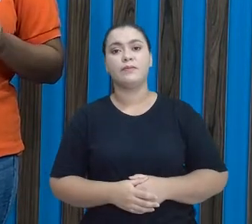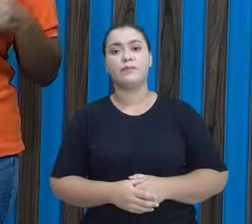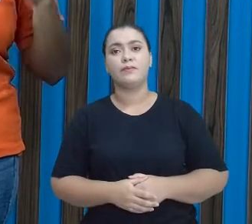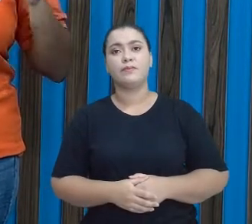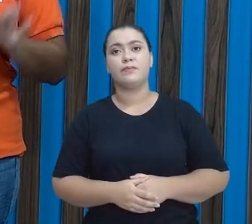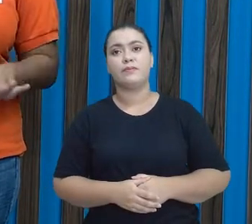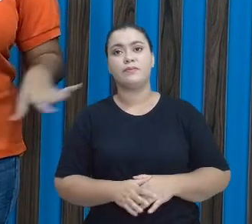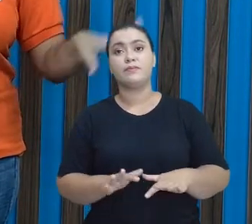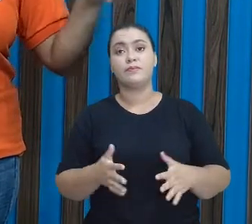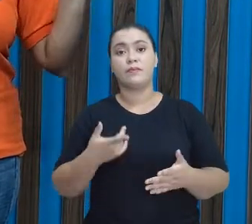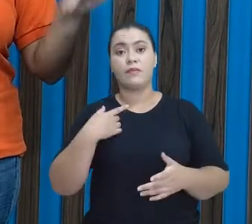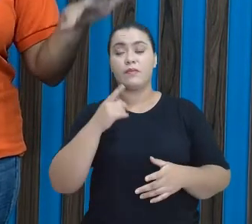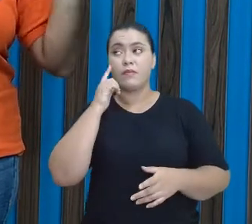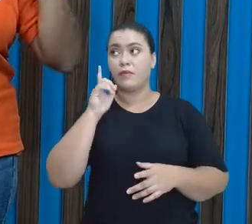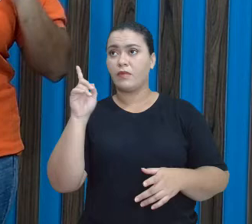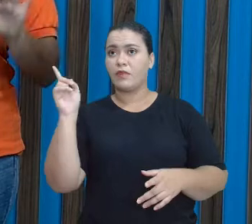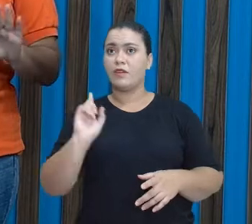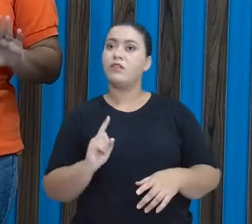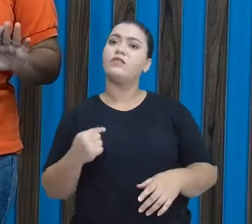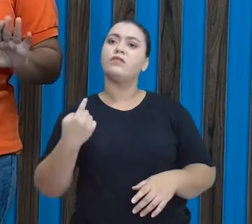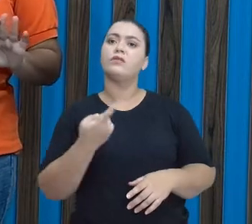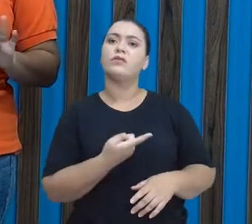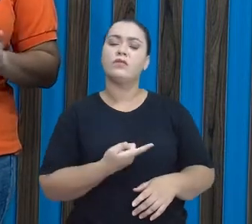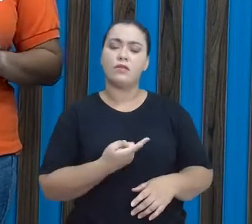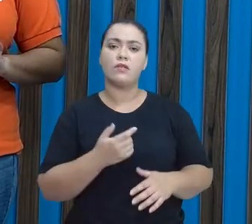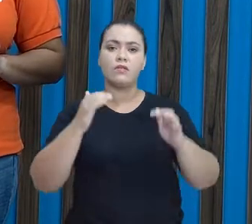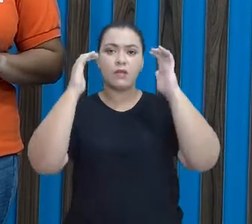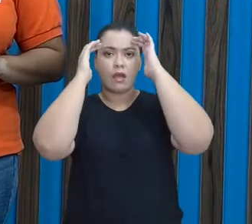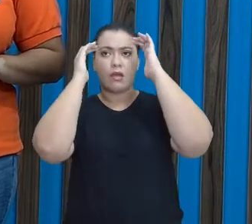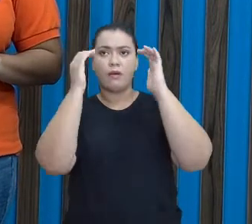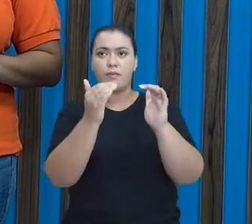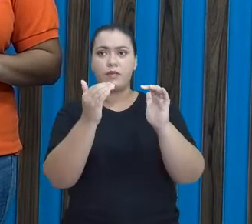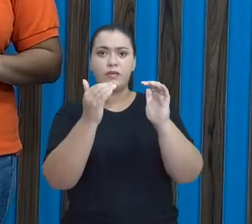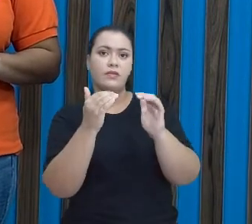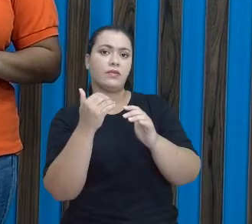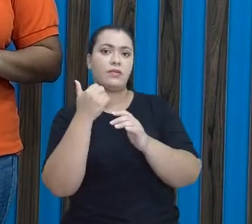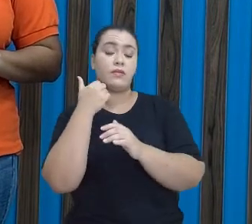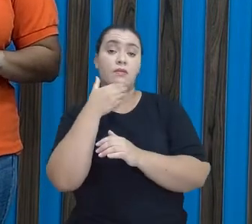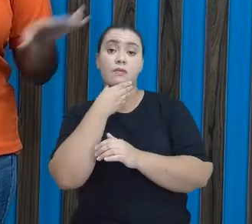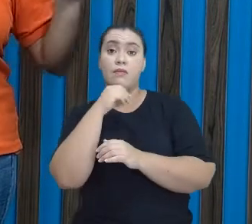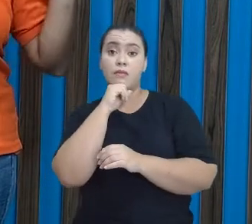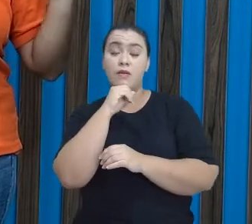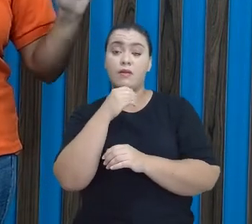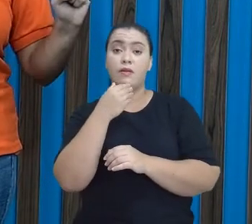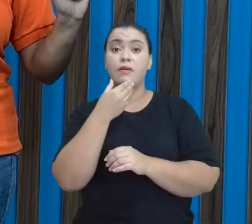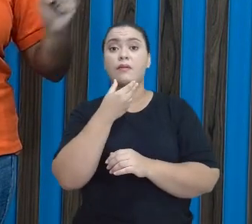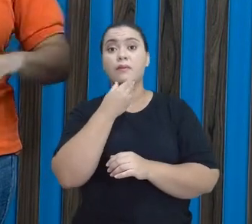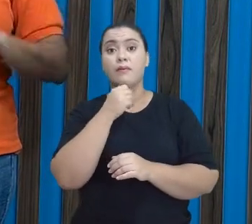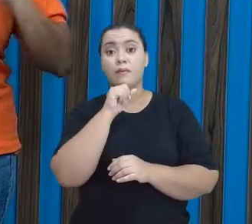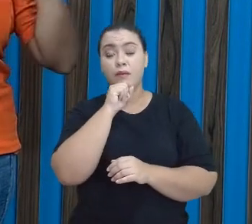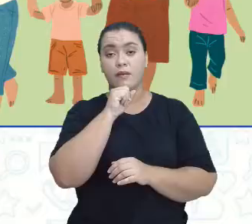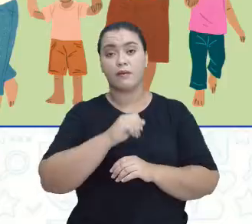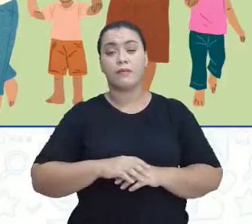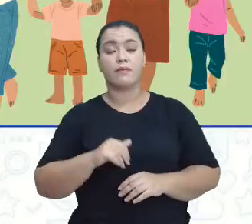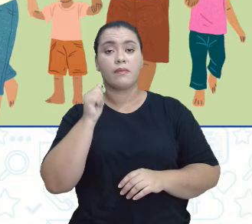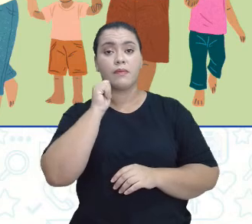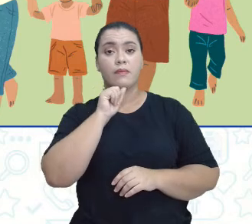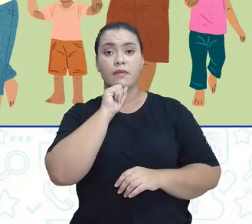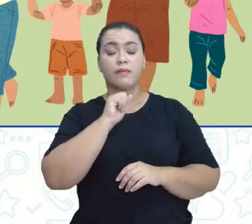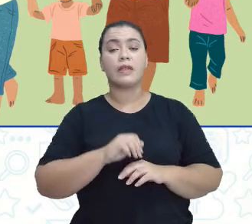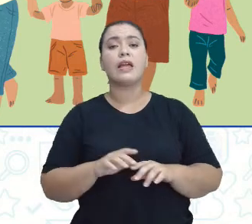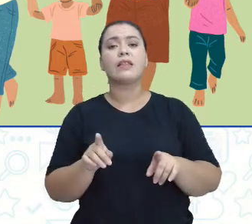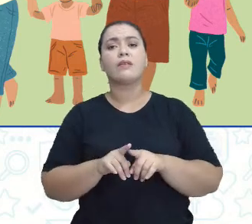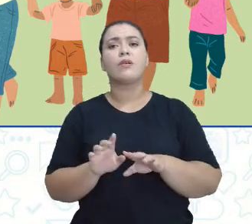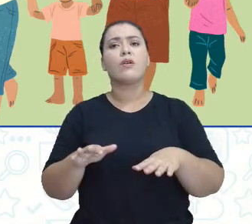Tá? Então, aqui, ó. Nós obedecemos aos nossos pais. Então, aqui de novo, qual é o